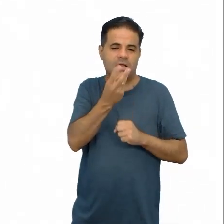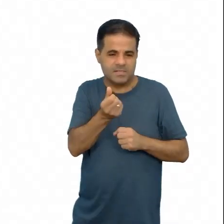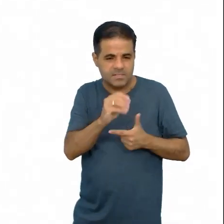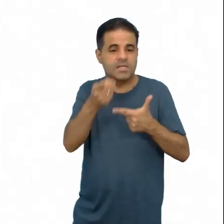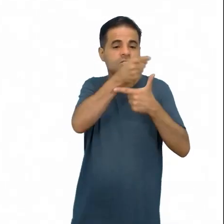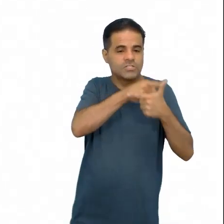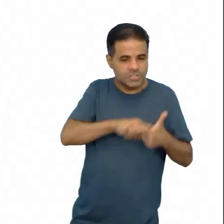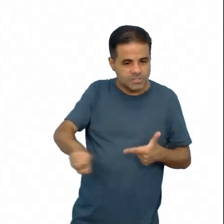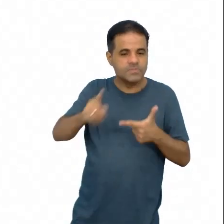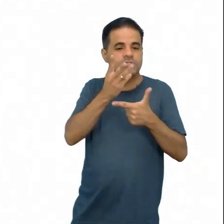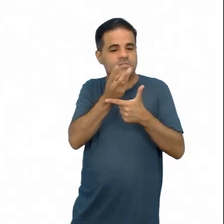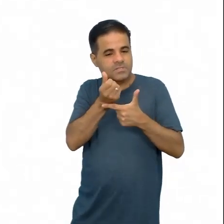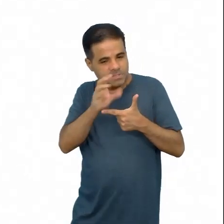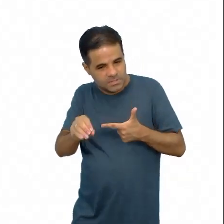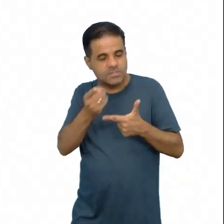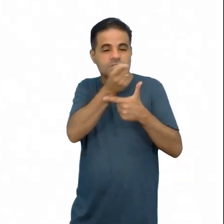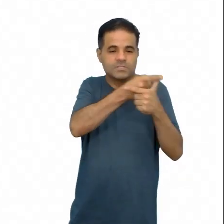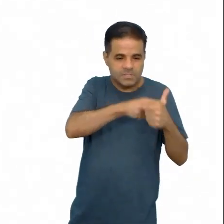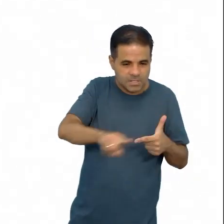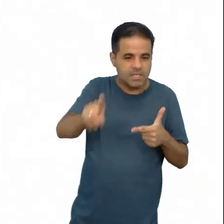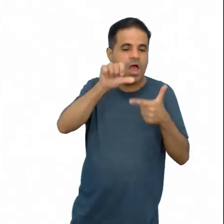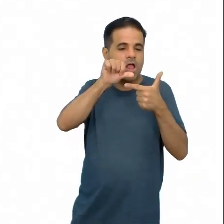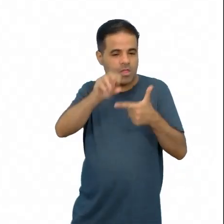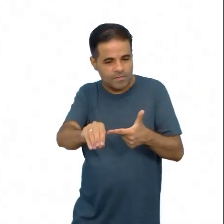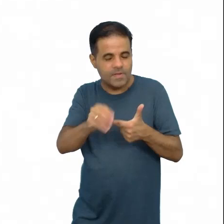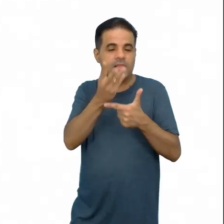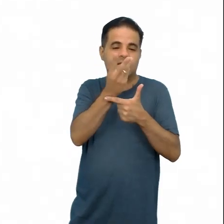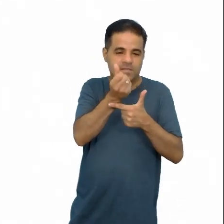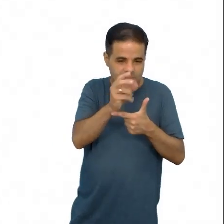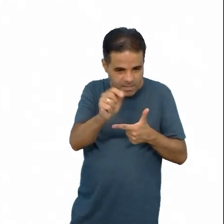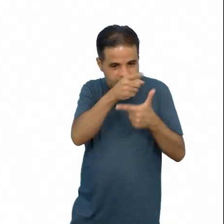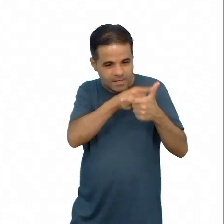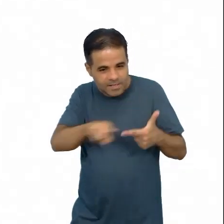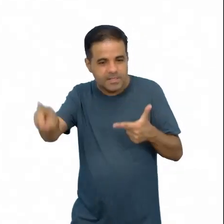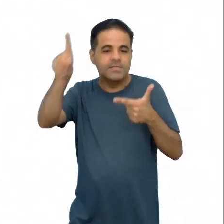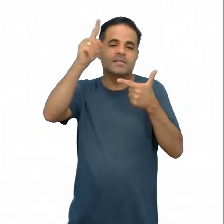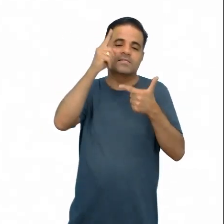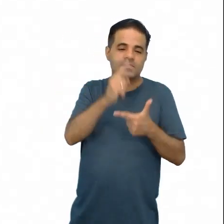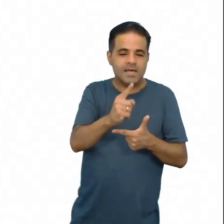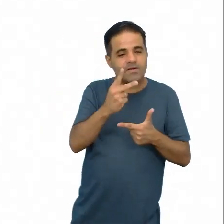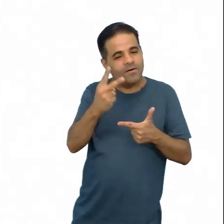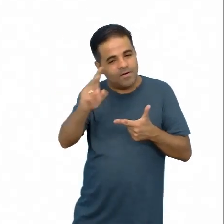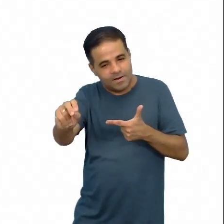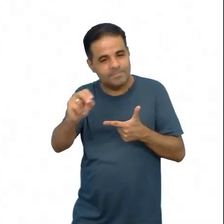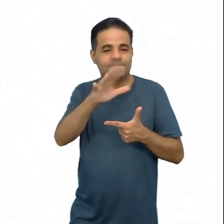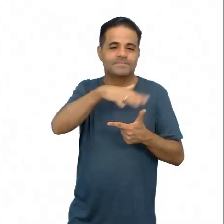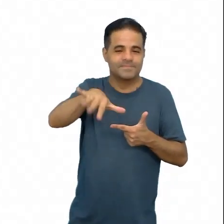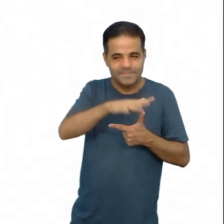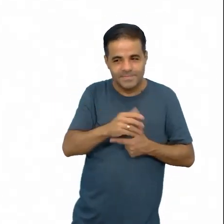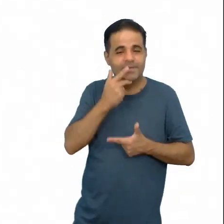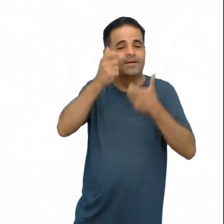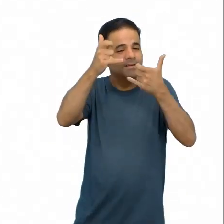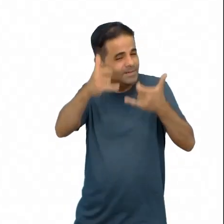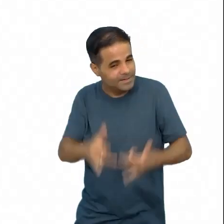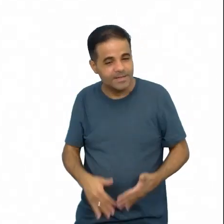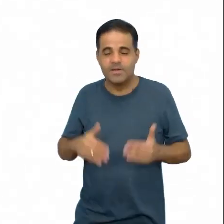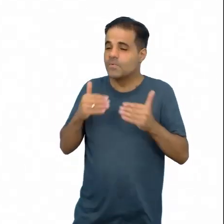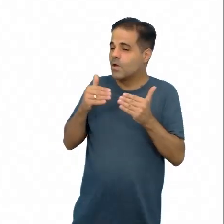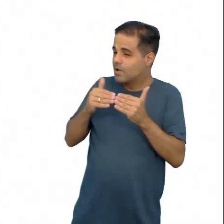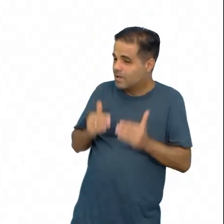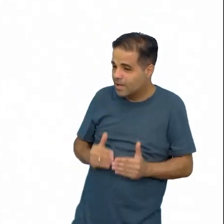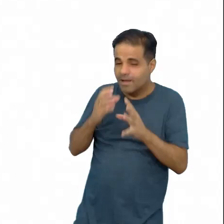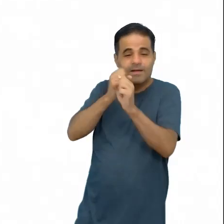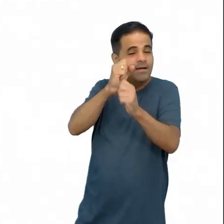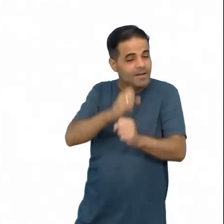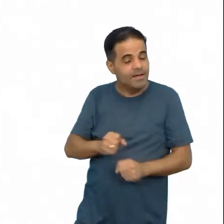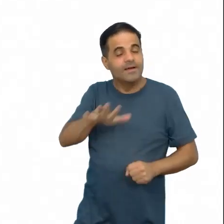dividido por 60, 360 dividido por 90, 360 dividido por 120. Por que eu estou falando da gente não partir? Tem que